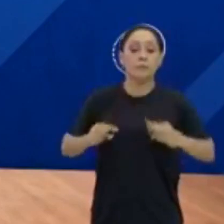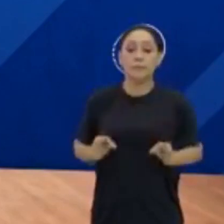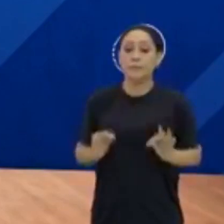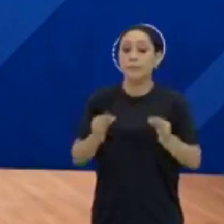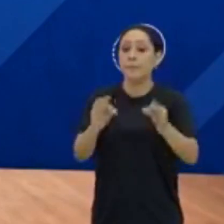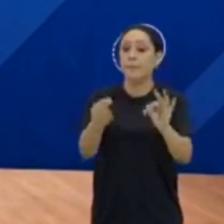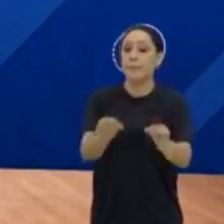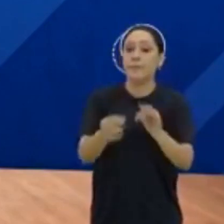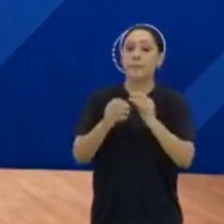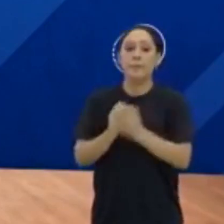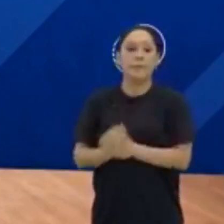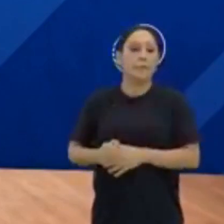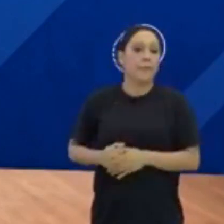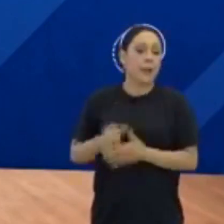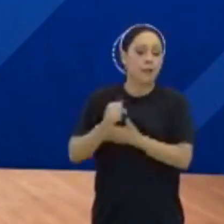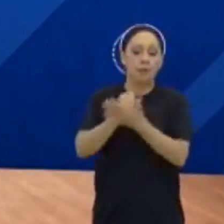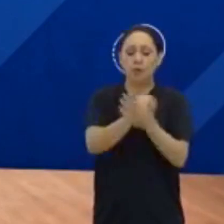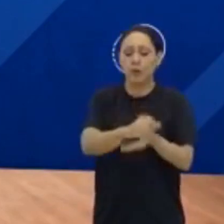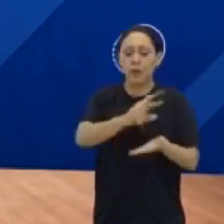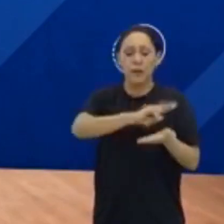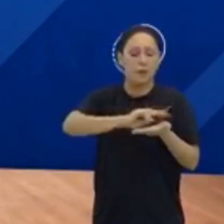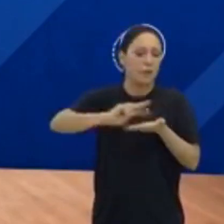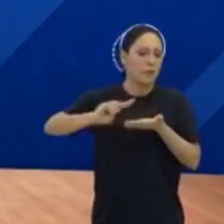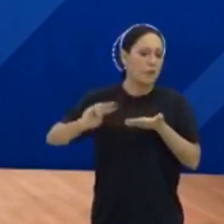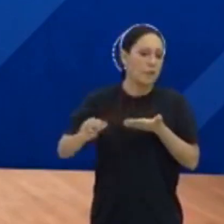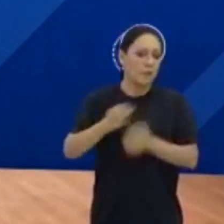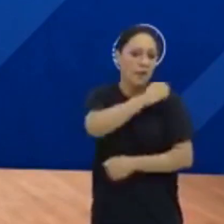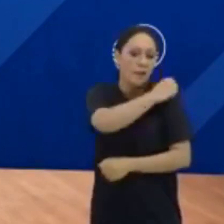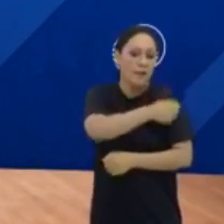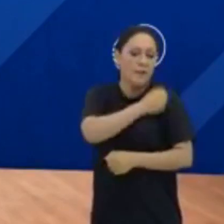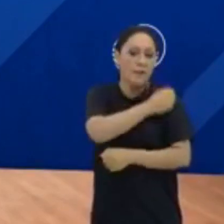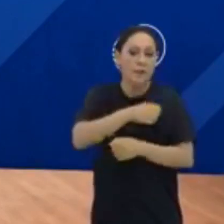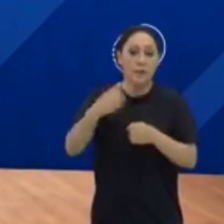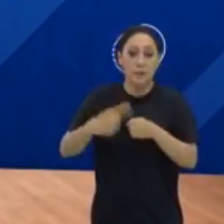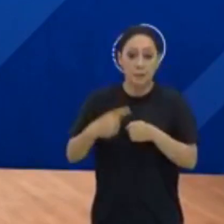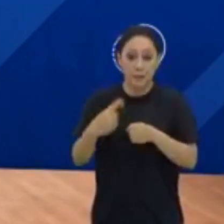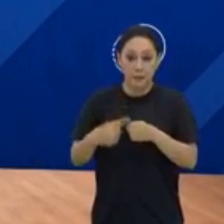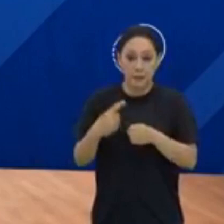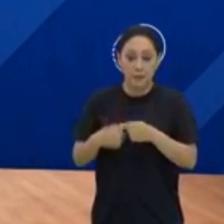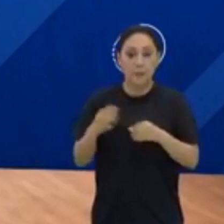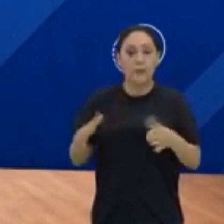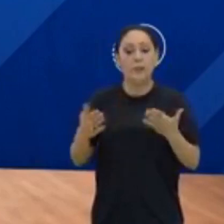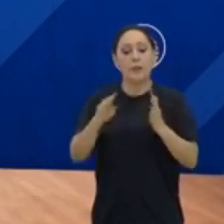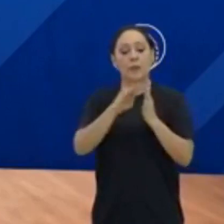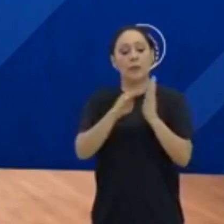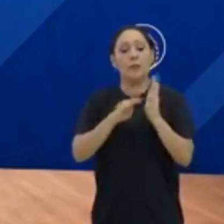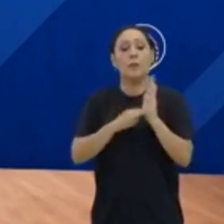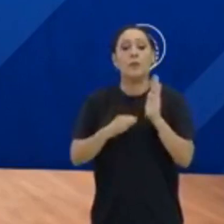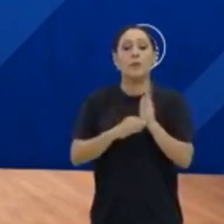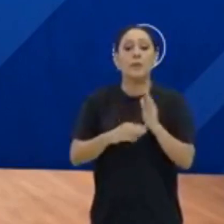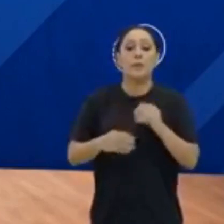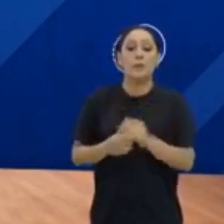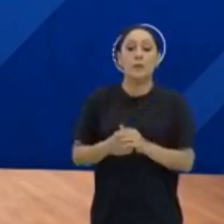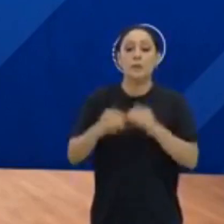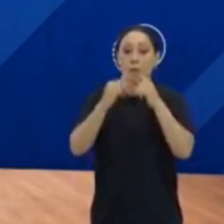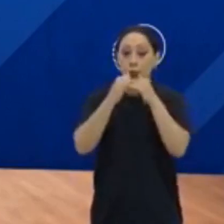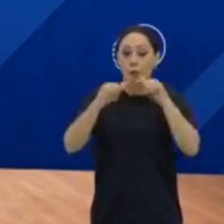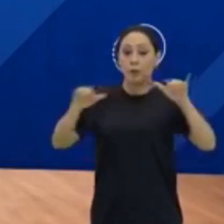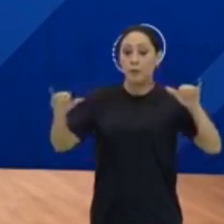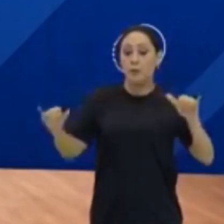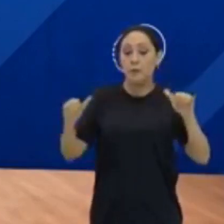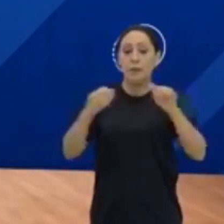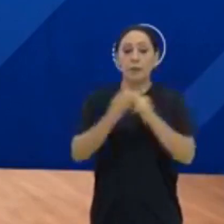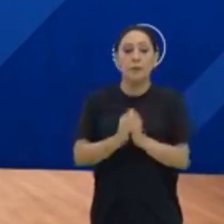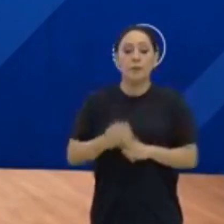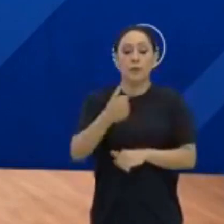tecnologia, atendendo centenas de alunos do interior do Estado. Este programa está sendo transmitido